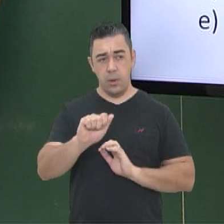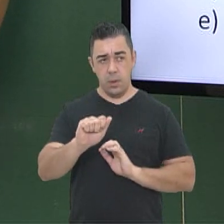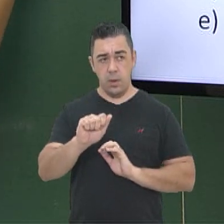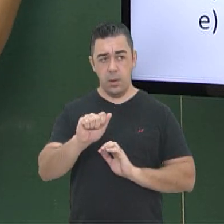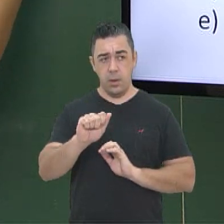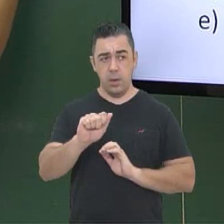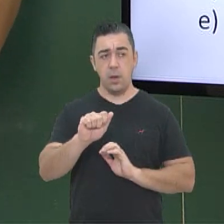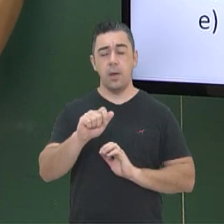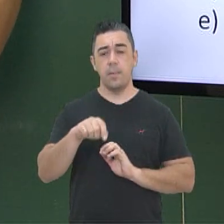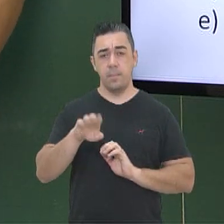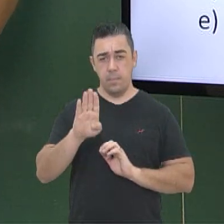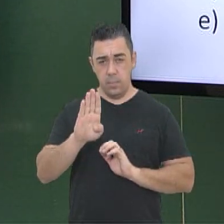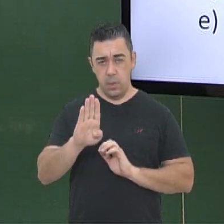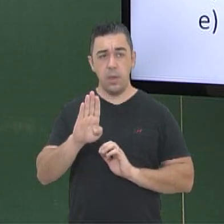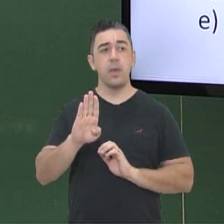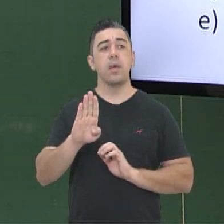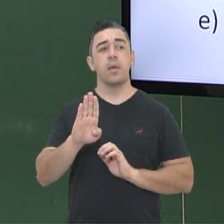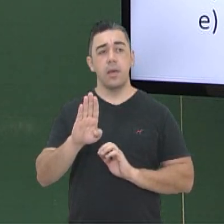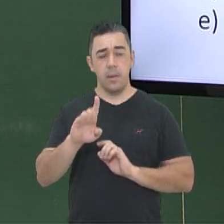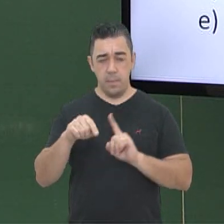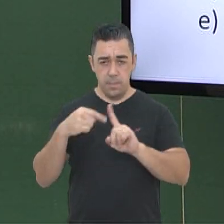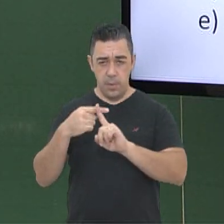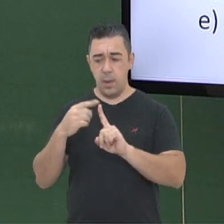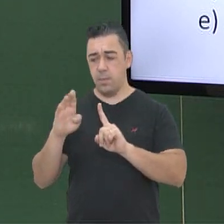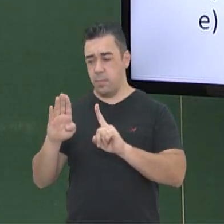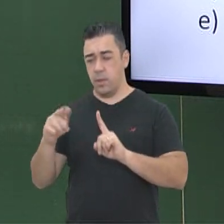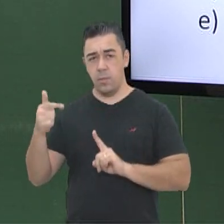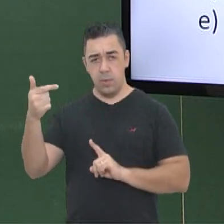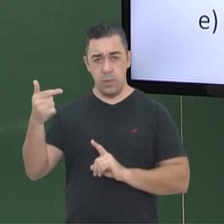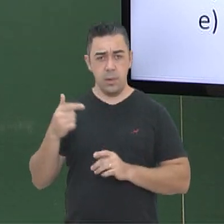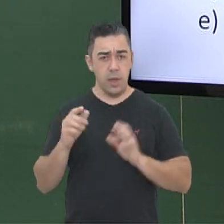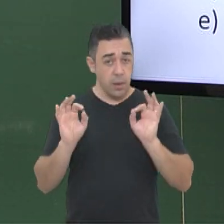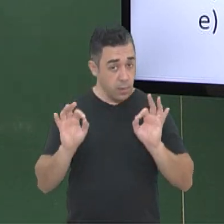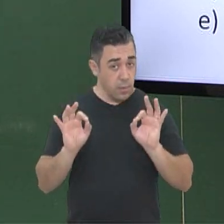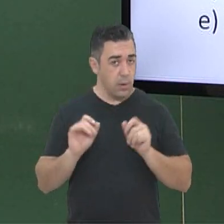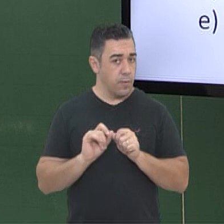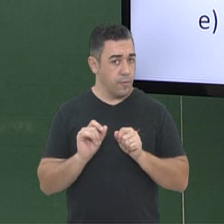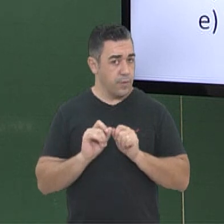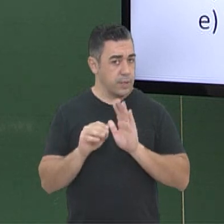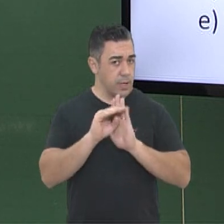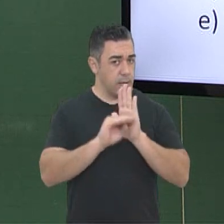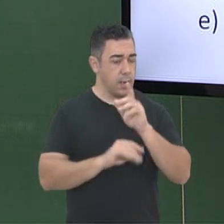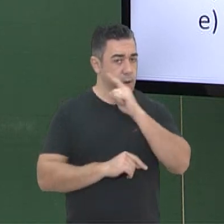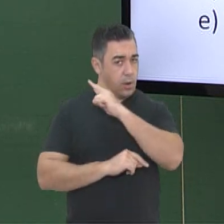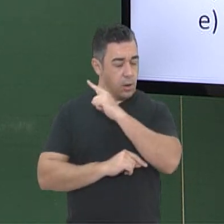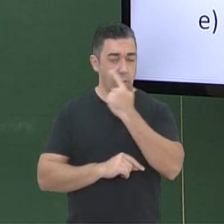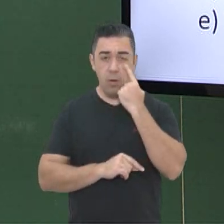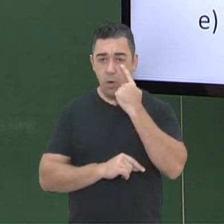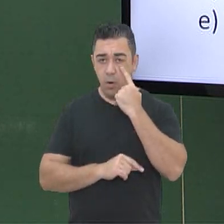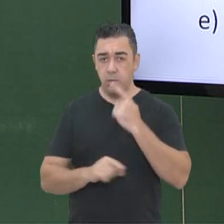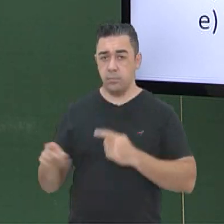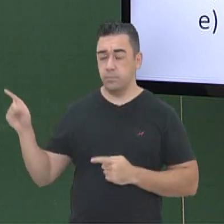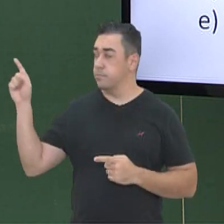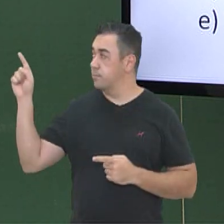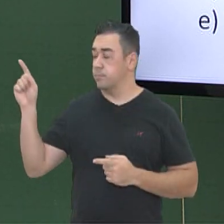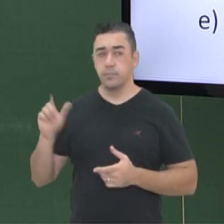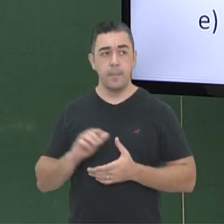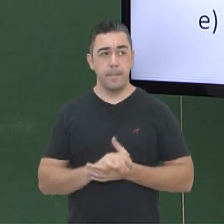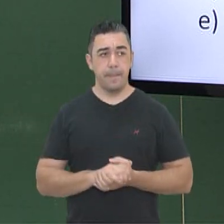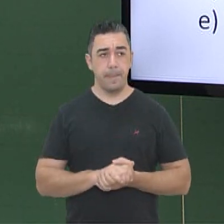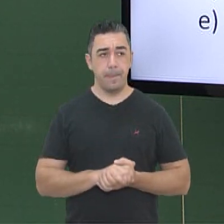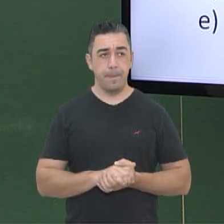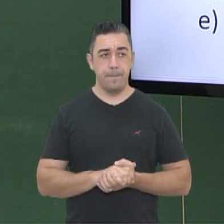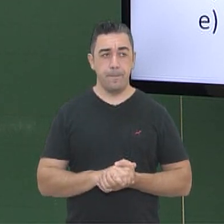segundo, mais o quadrado do segundo, tá? Isso que eu vou usar aqui, nesse daqui. Então, eu vou fazer esse